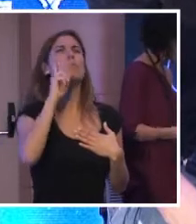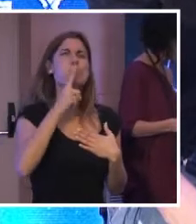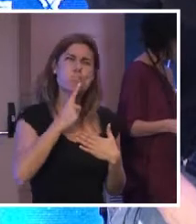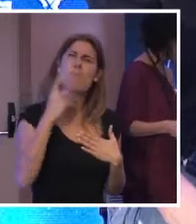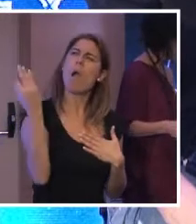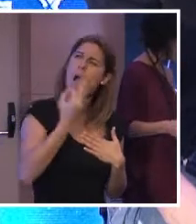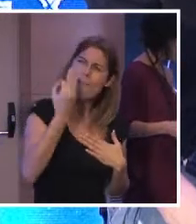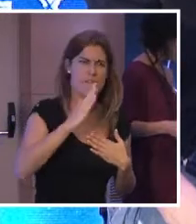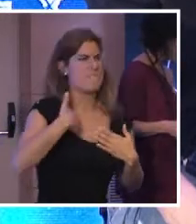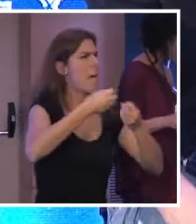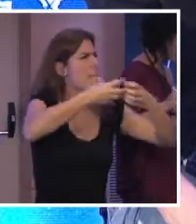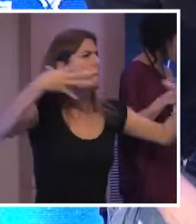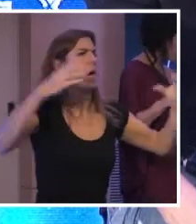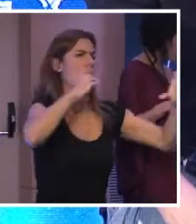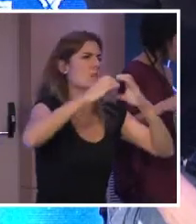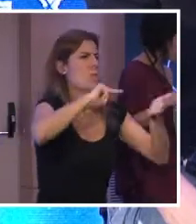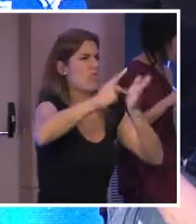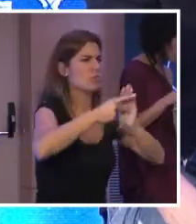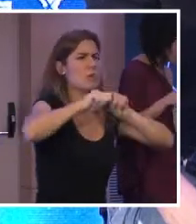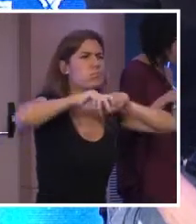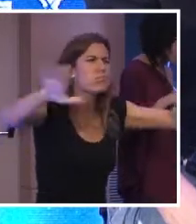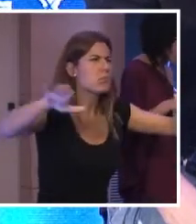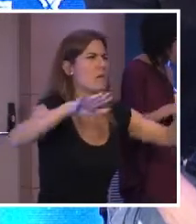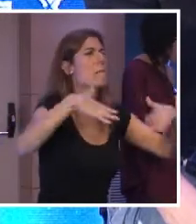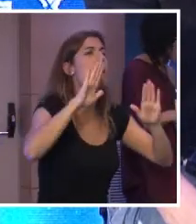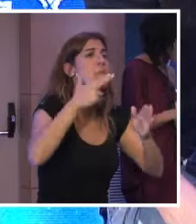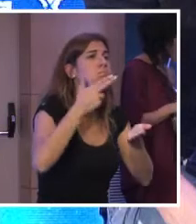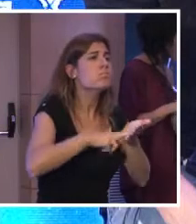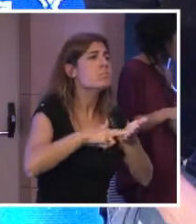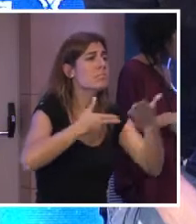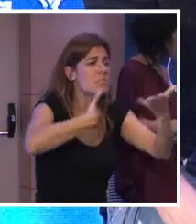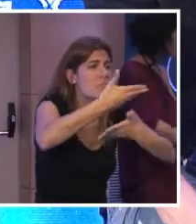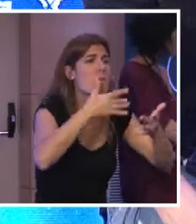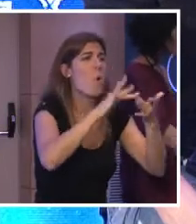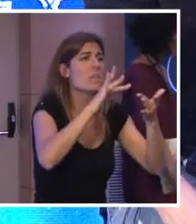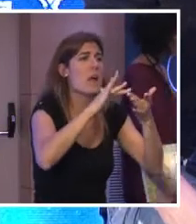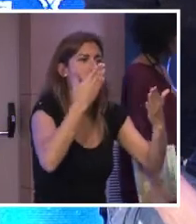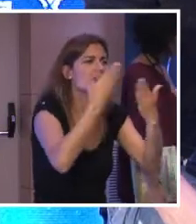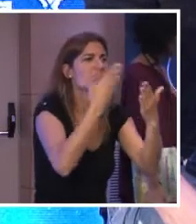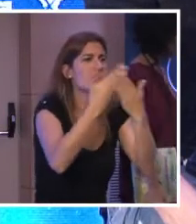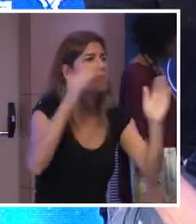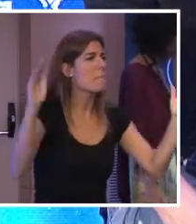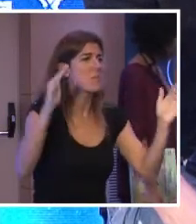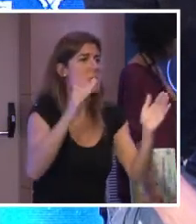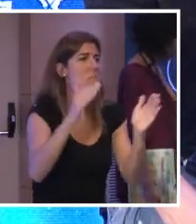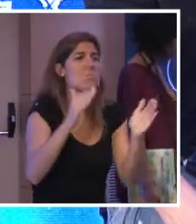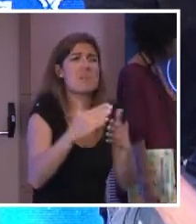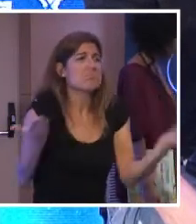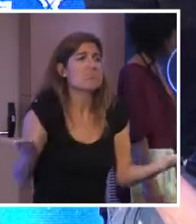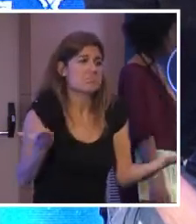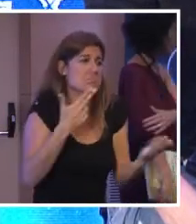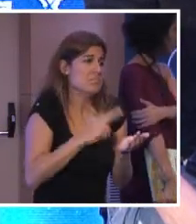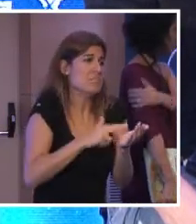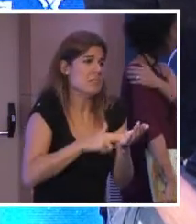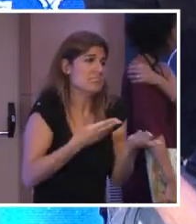da comunicação, mas nunca ficamos tão surdos, tão cegos e mudos uns perante os outros, né?